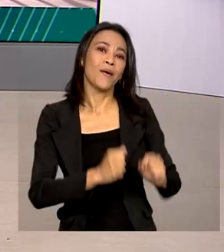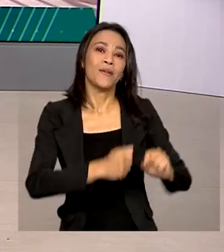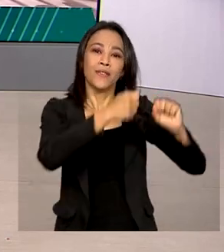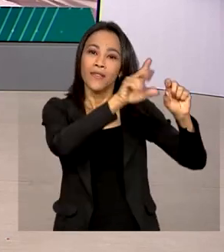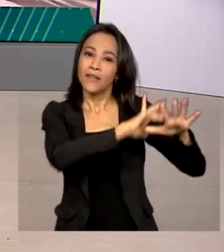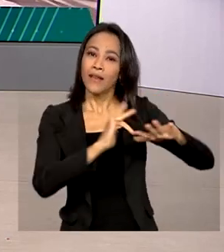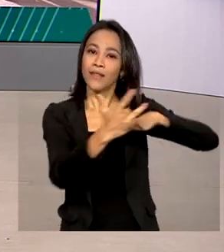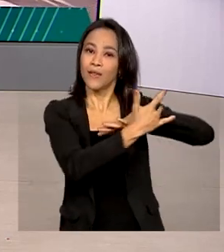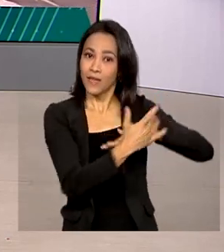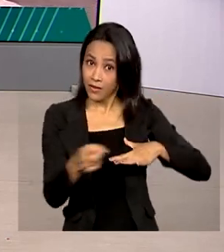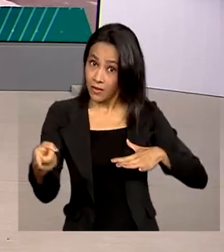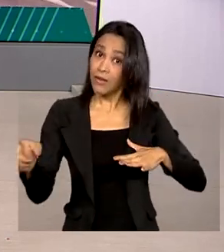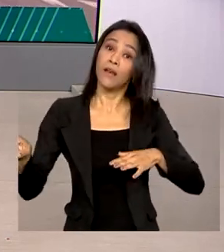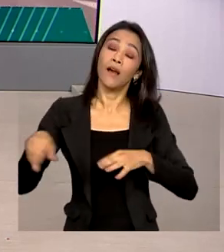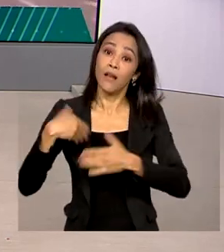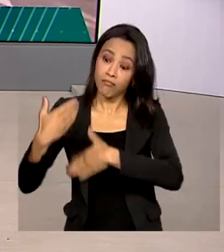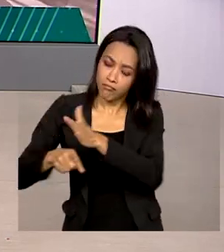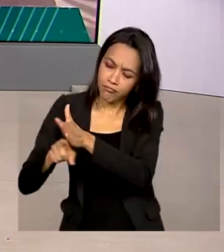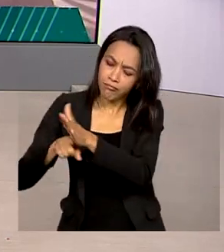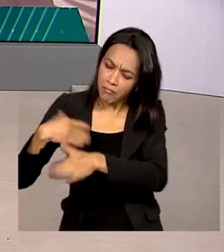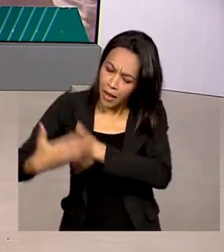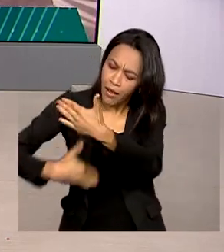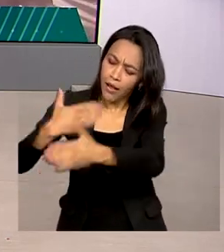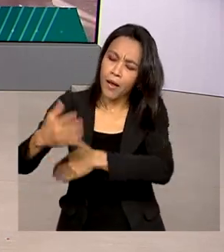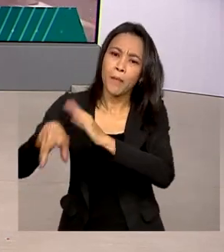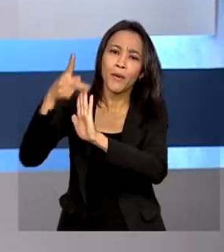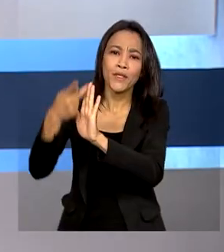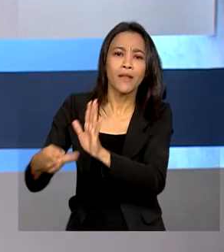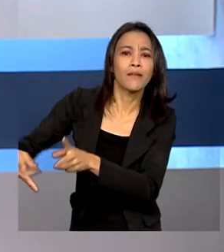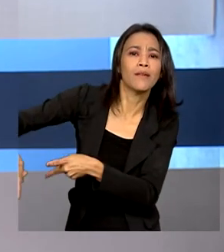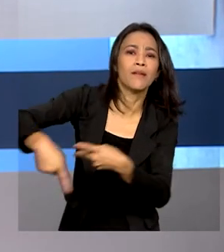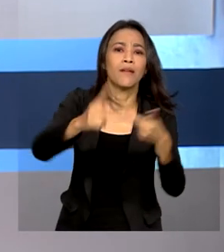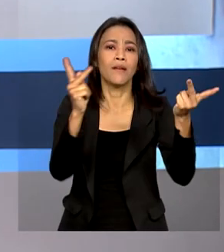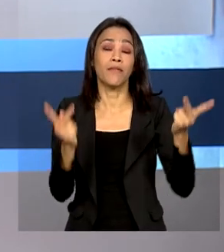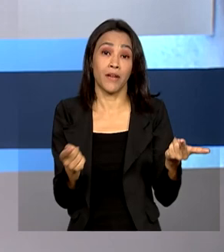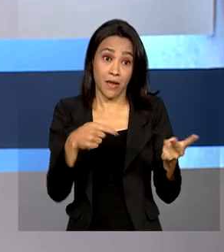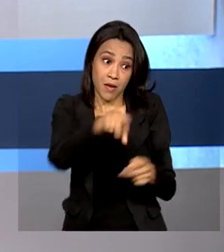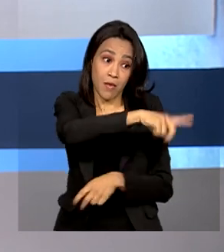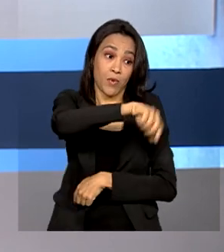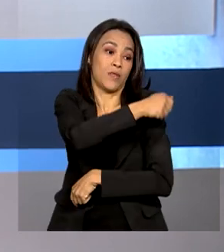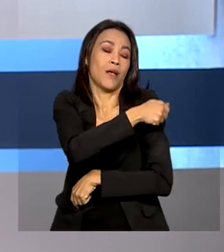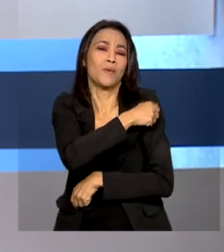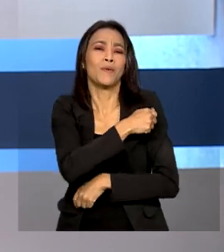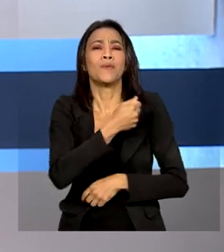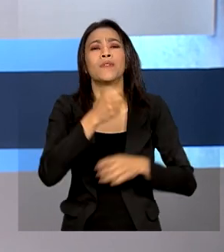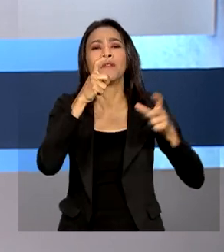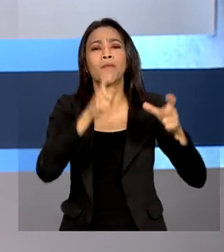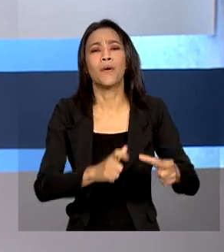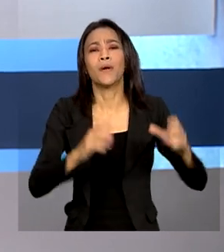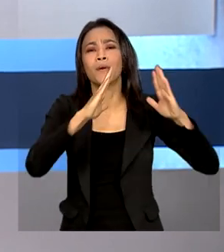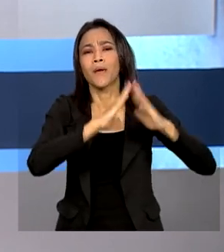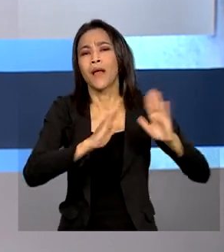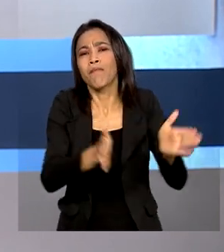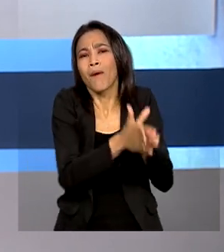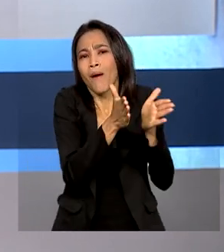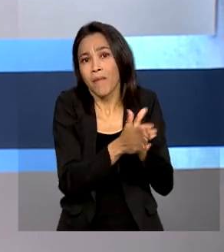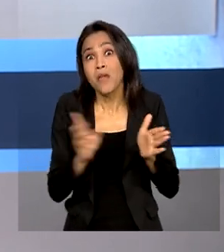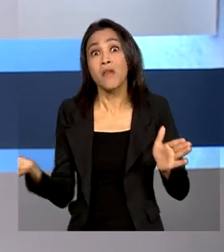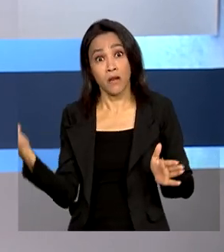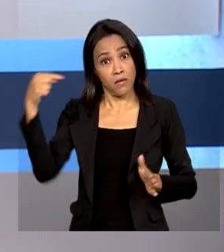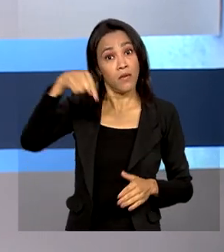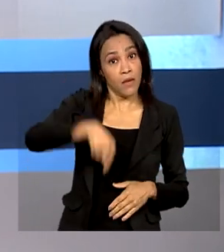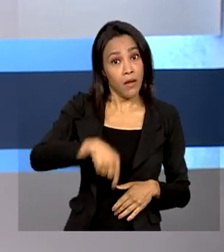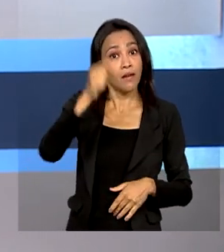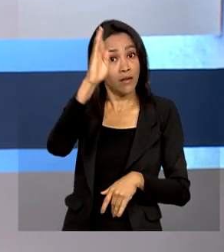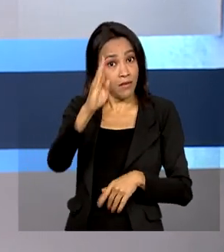um projeto que leva conhecimento a alunos da periferia. E elas estiveram aqui em Brasília, onde participaram da